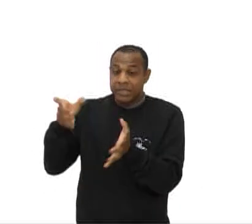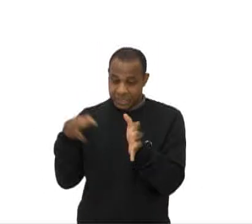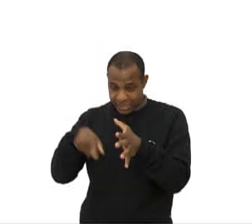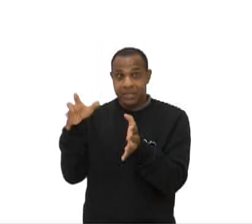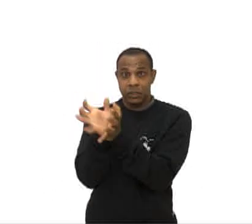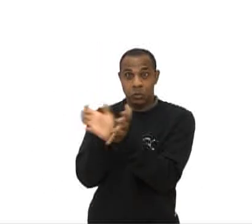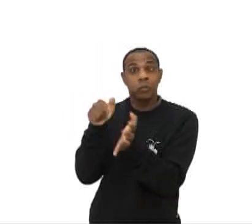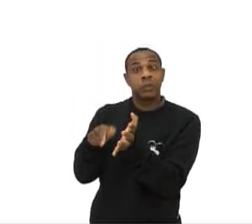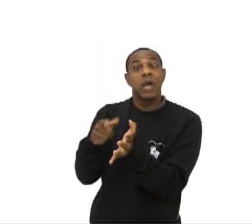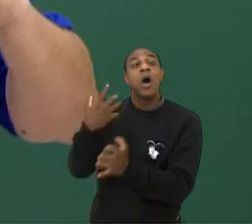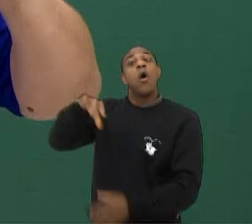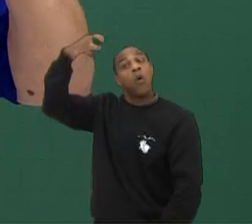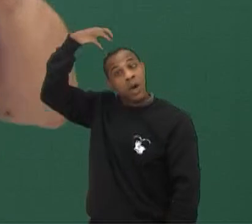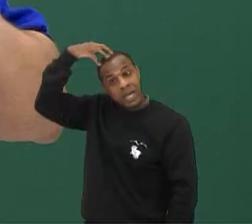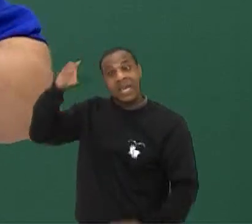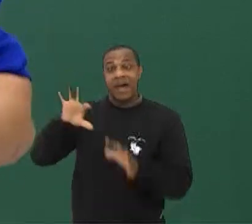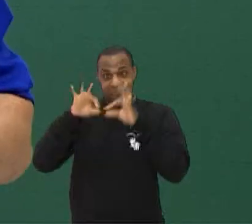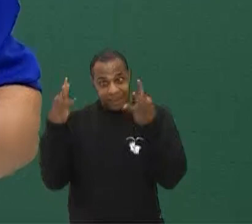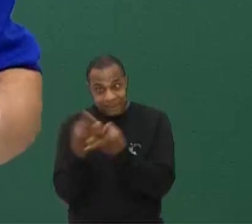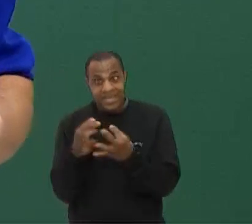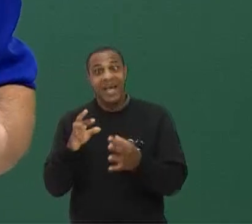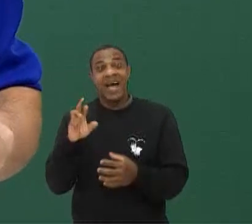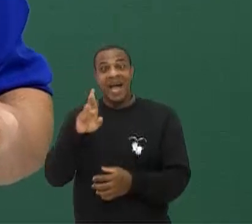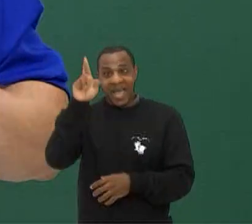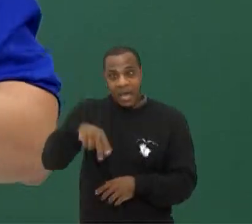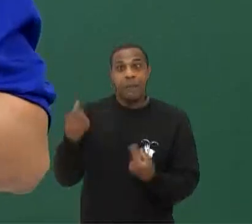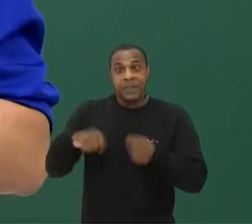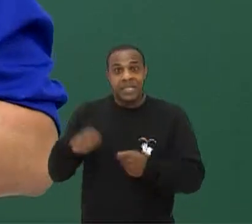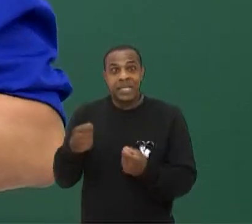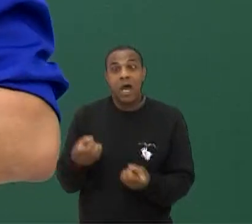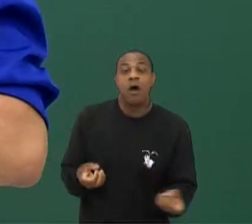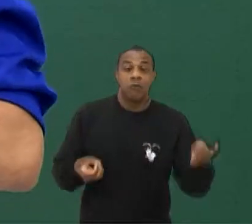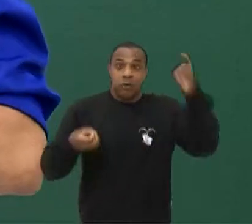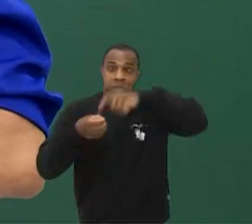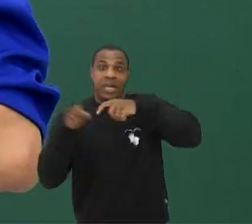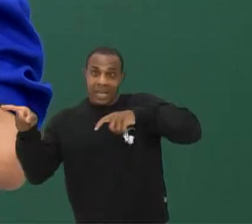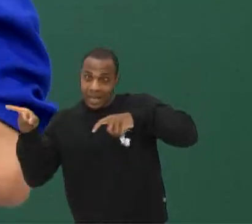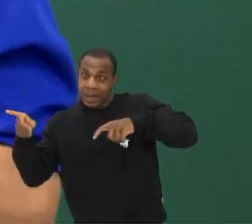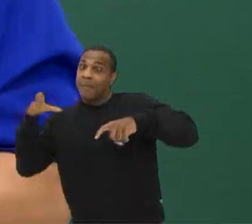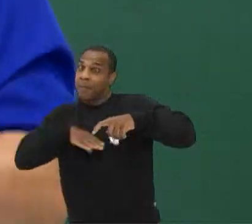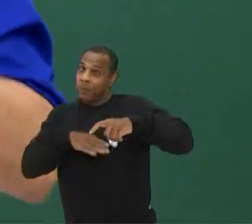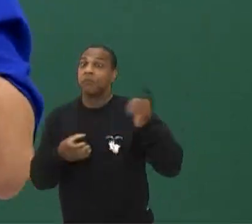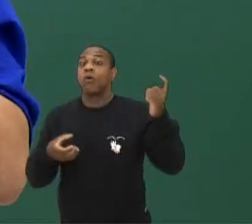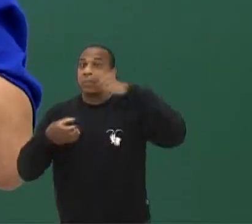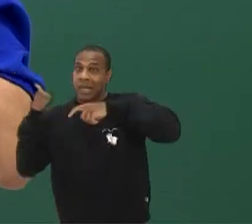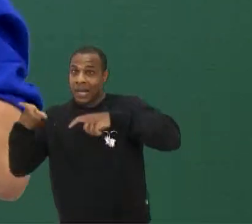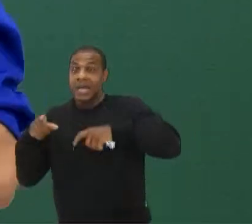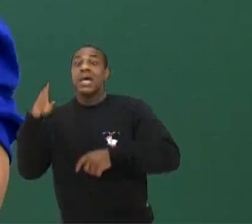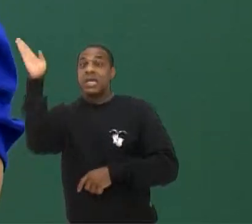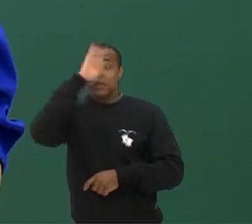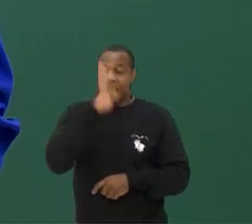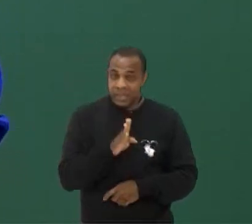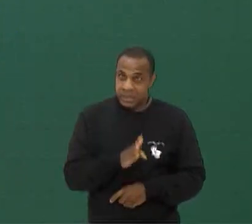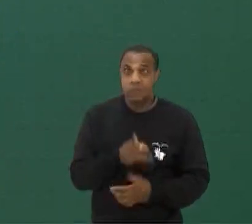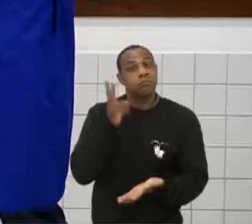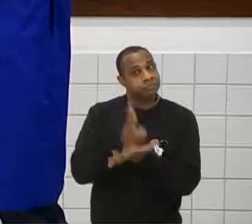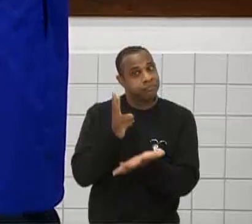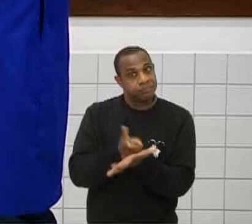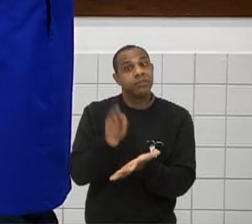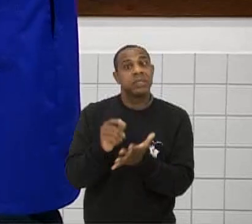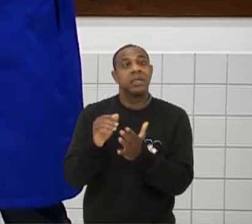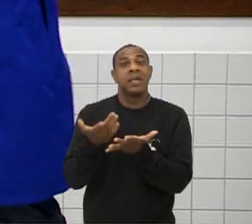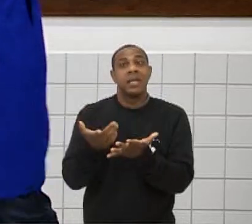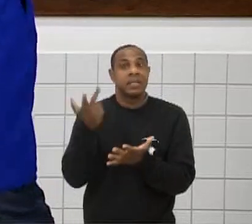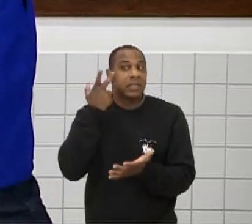grupo, o rei, a família real toda tem que voltar para Portugal e o Brasil tem que voltar a ser colônia. Por